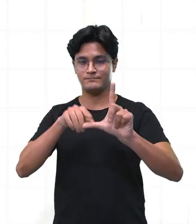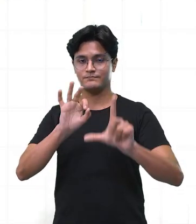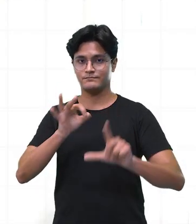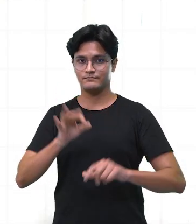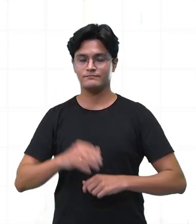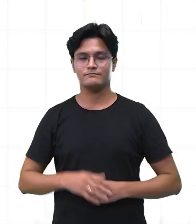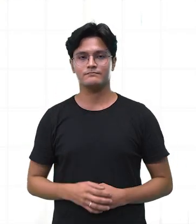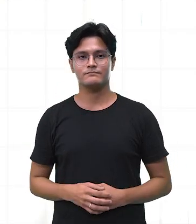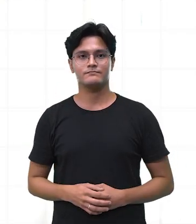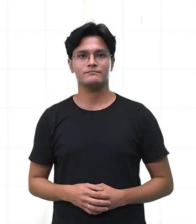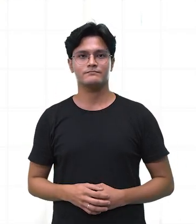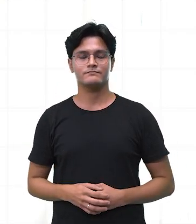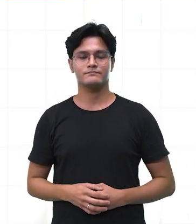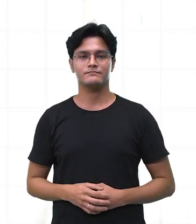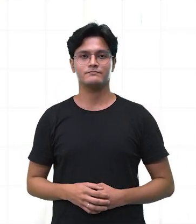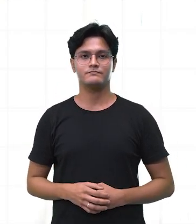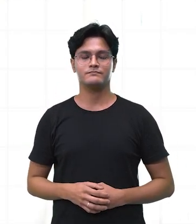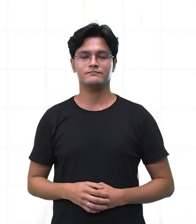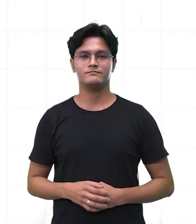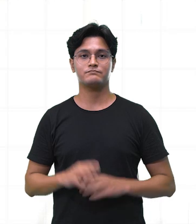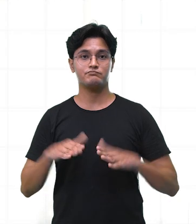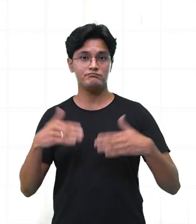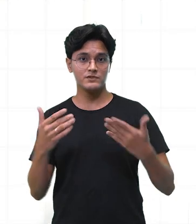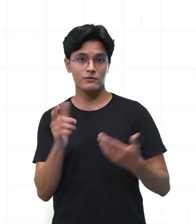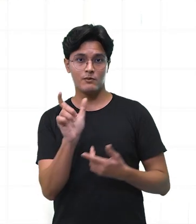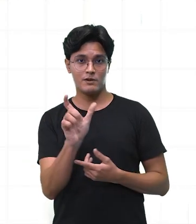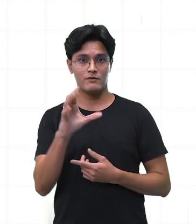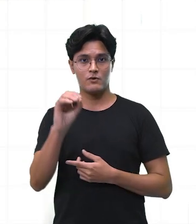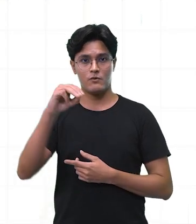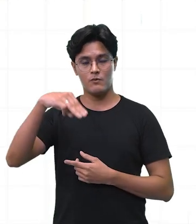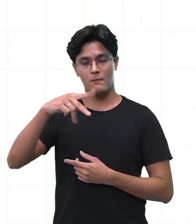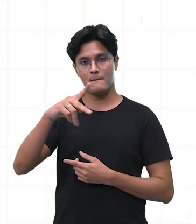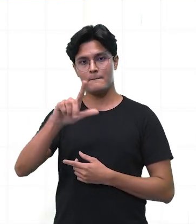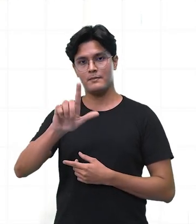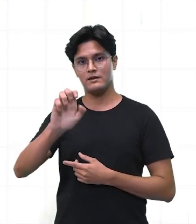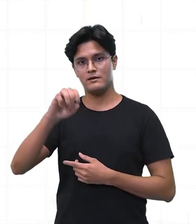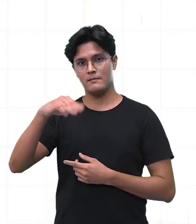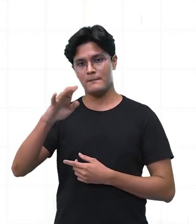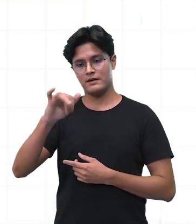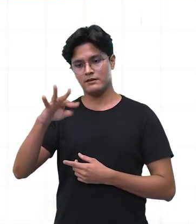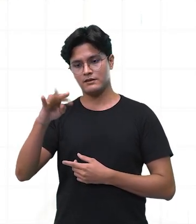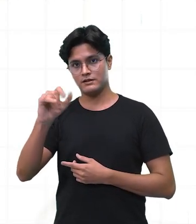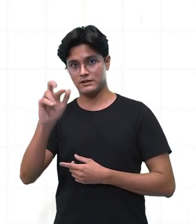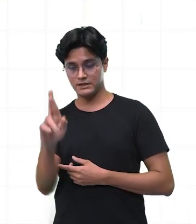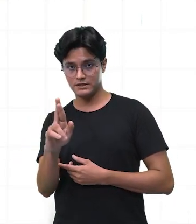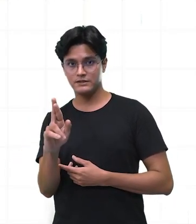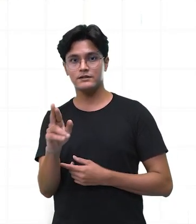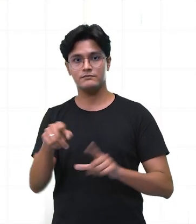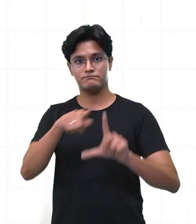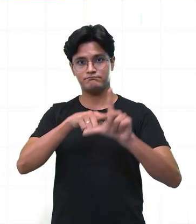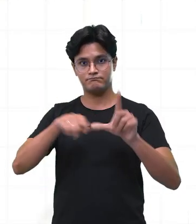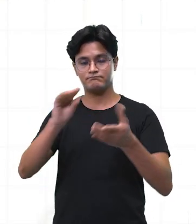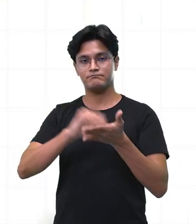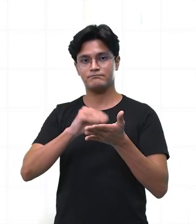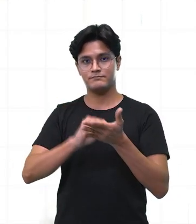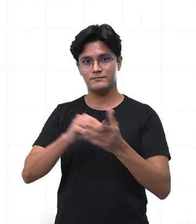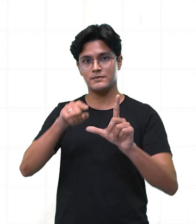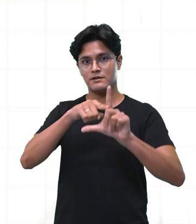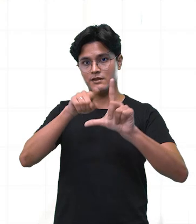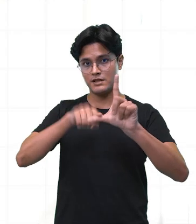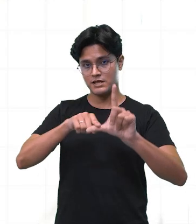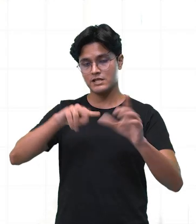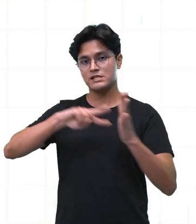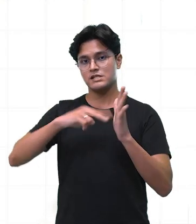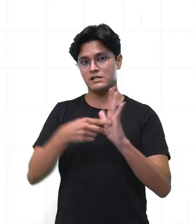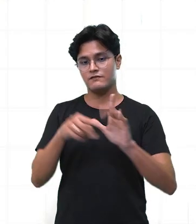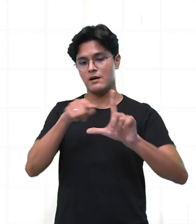essa observação. Então, a palavrinha complementar indica que o ângulo possui 90 graus.